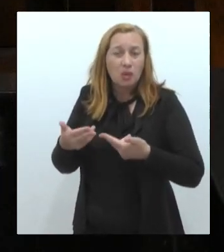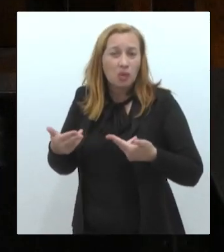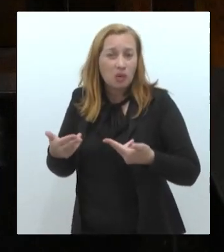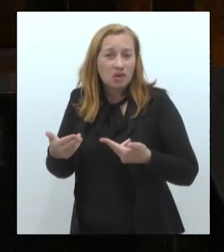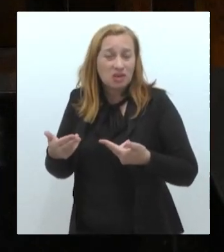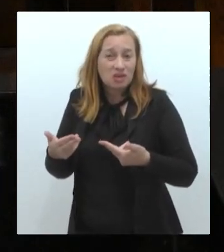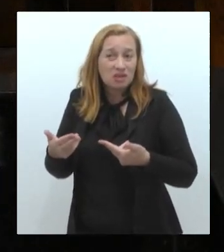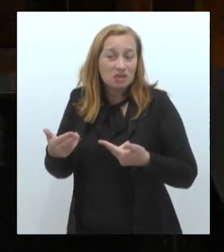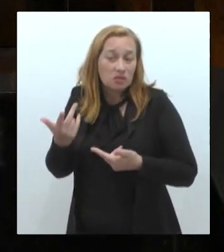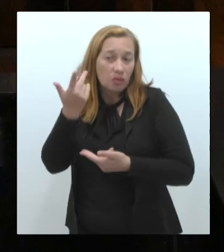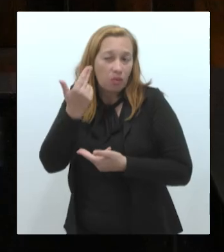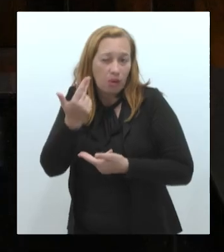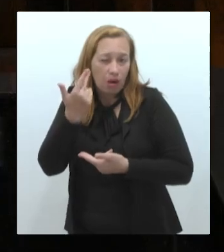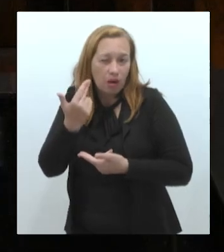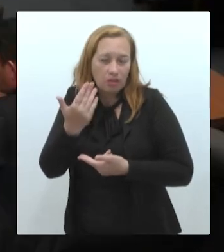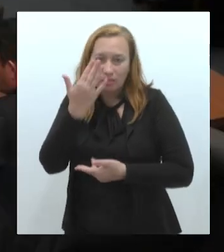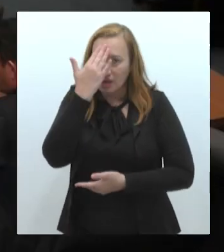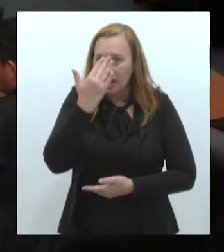Obrigado, tia Ju.